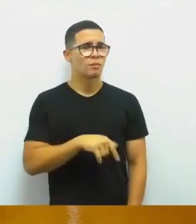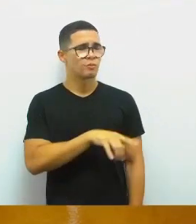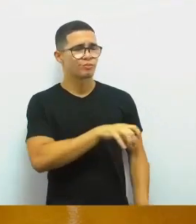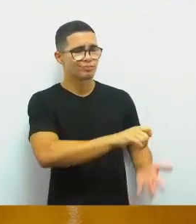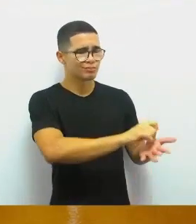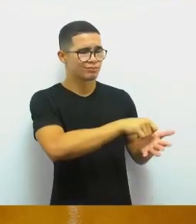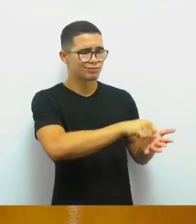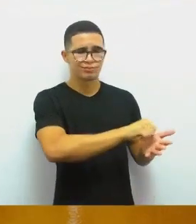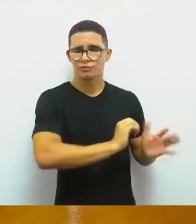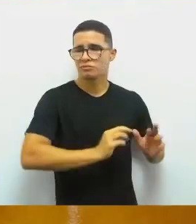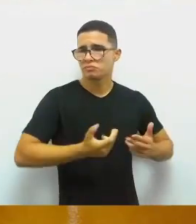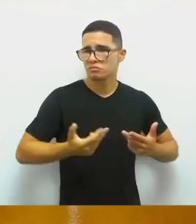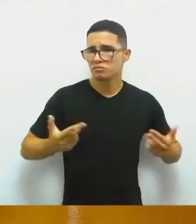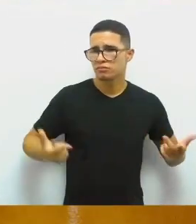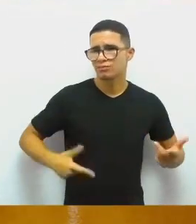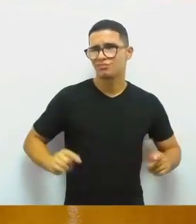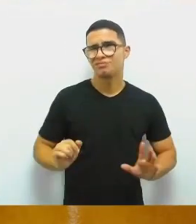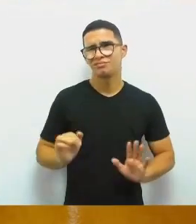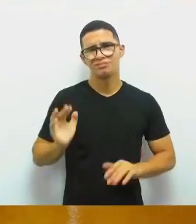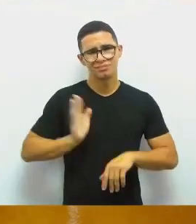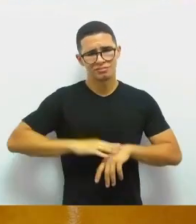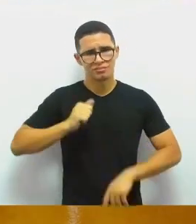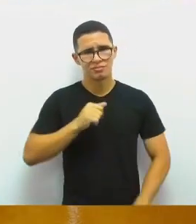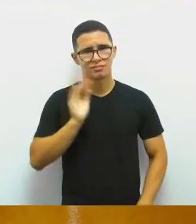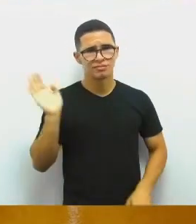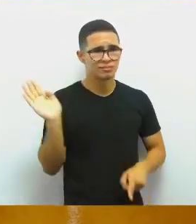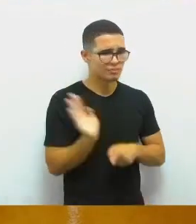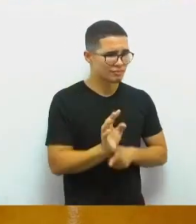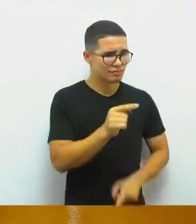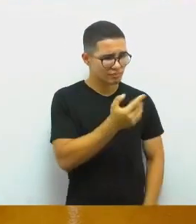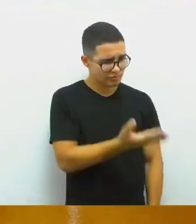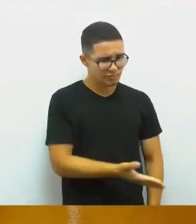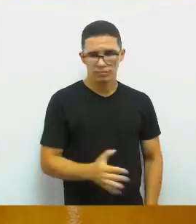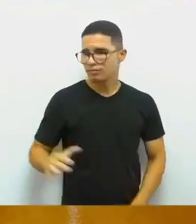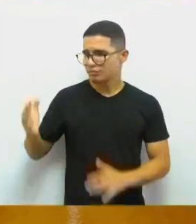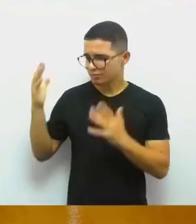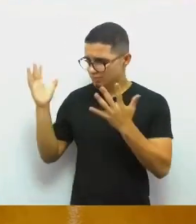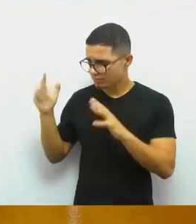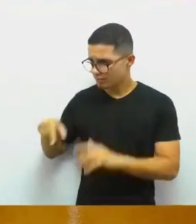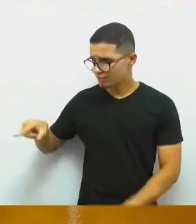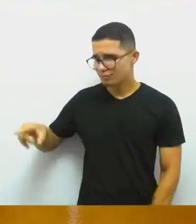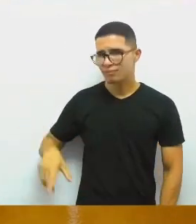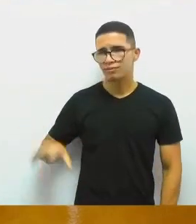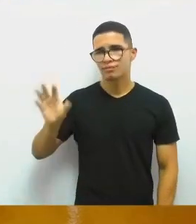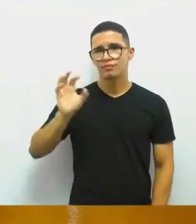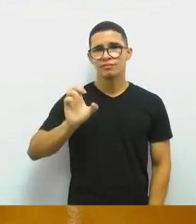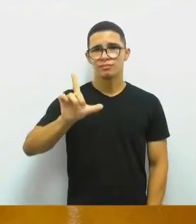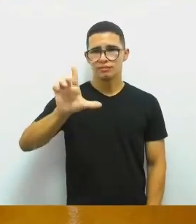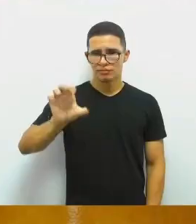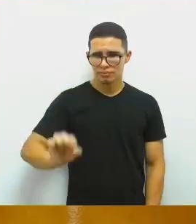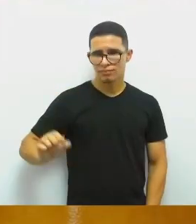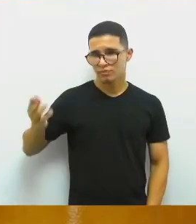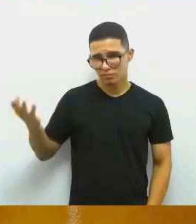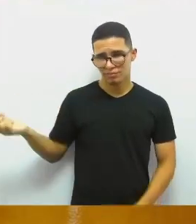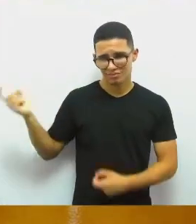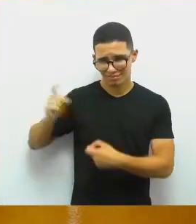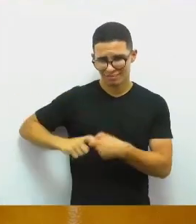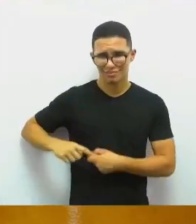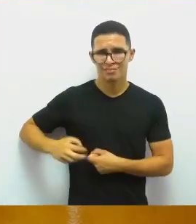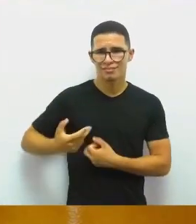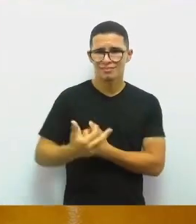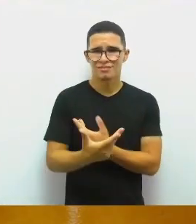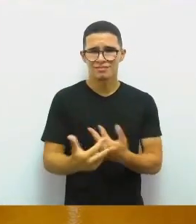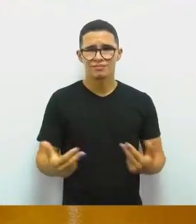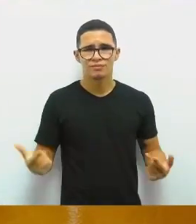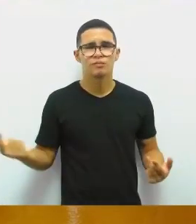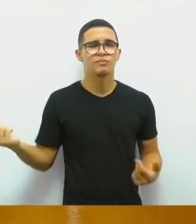qualquer que seja ela, para cada vez mais atender melhor. Parabéns, acertadíssima, Edinho, que ela volte aqui várias